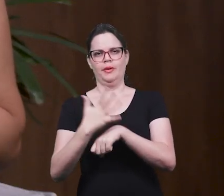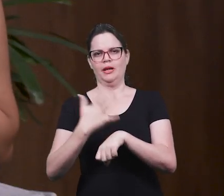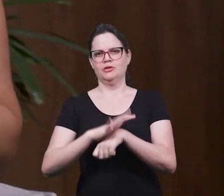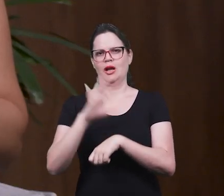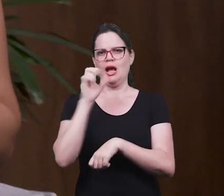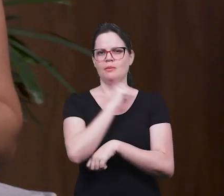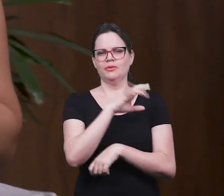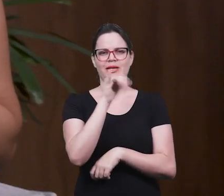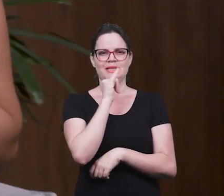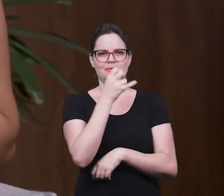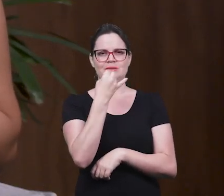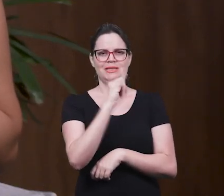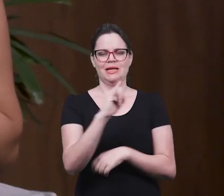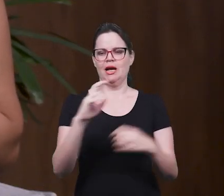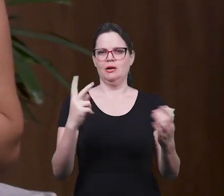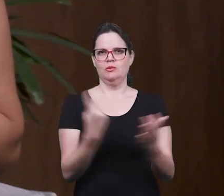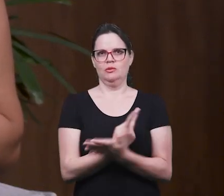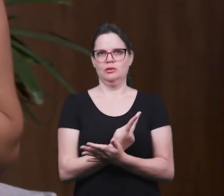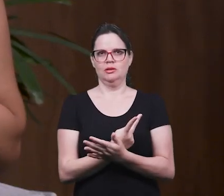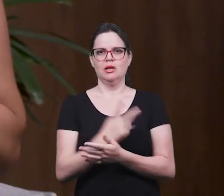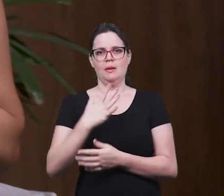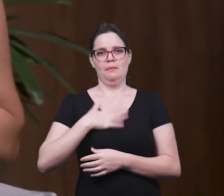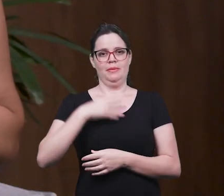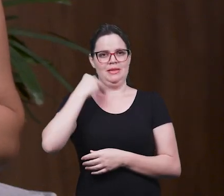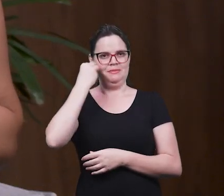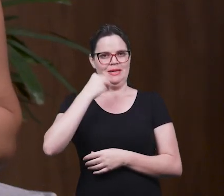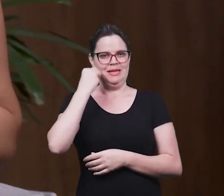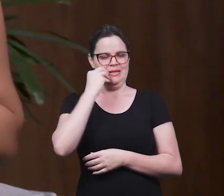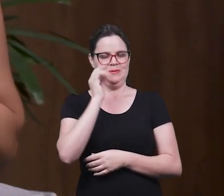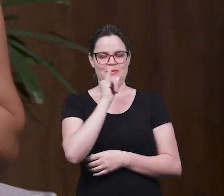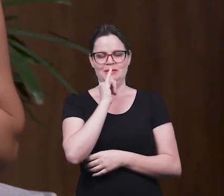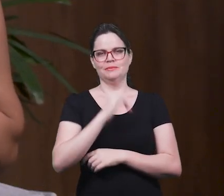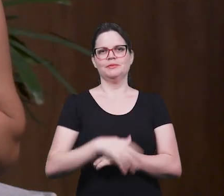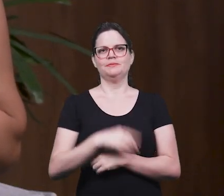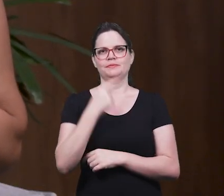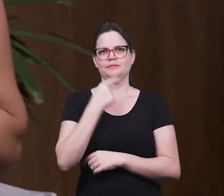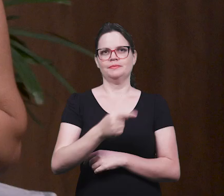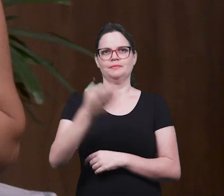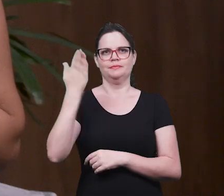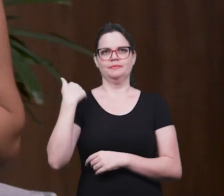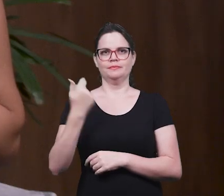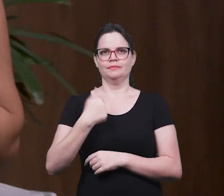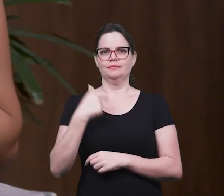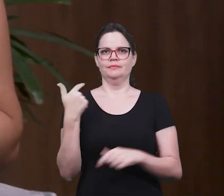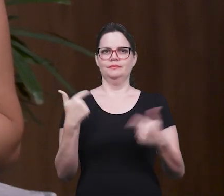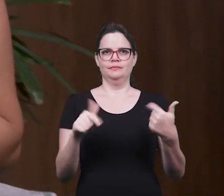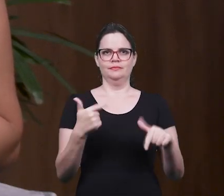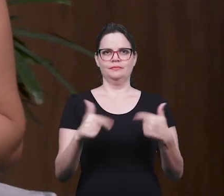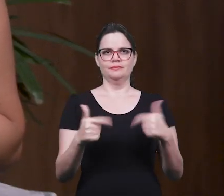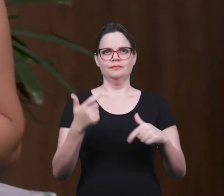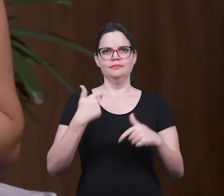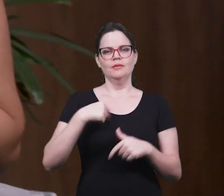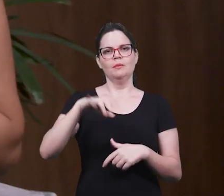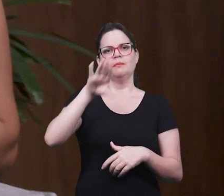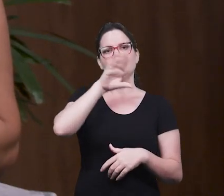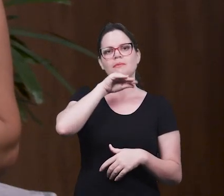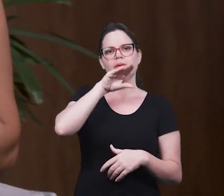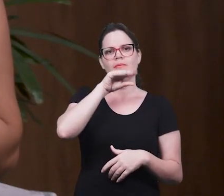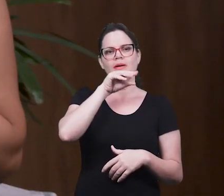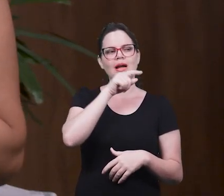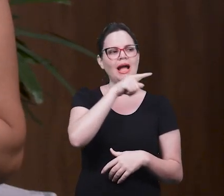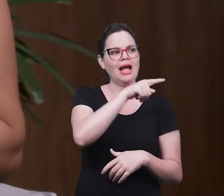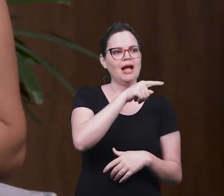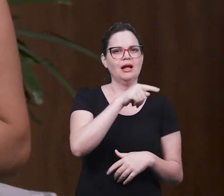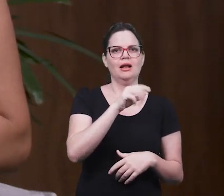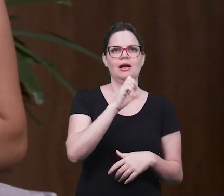Um SOS para momentos de sufoco. Vou até falar a minha experiência, tá? Que eu tive semana passada. Eu estava trabalhando, mandei um áudio